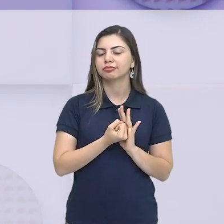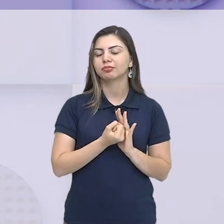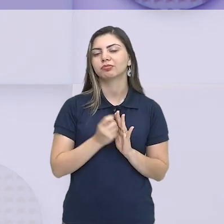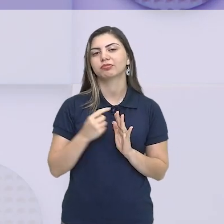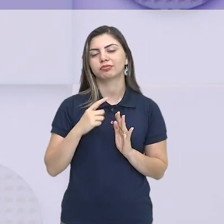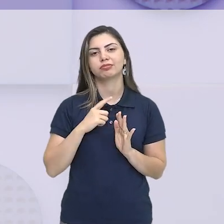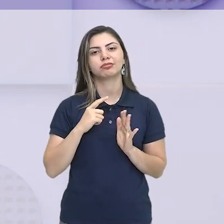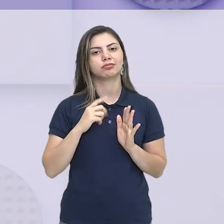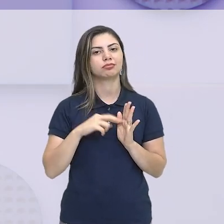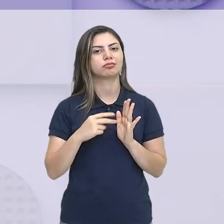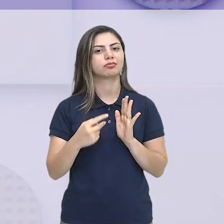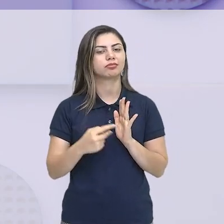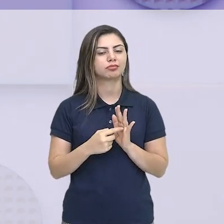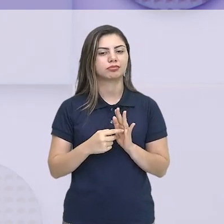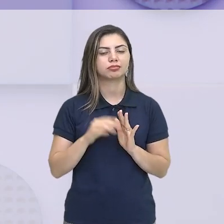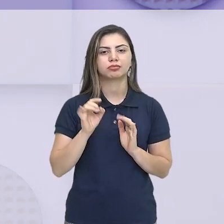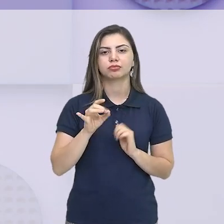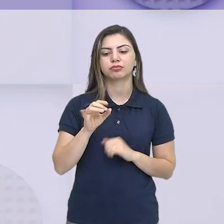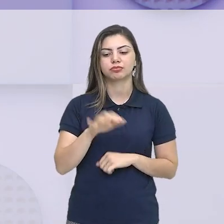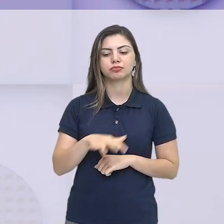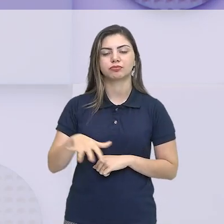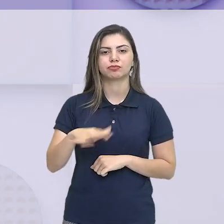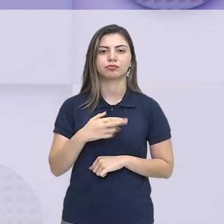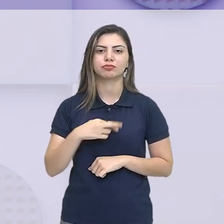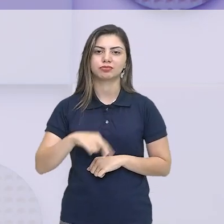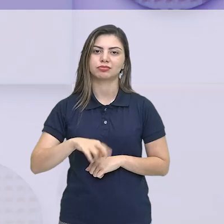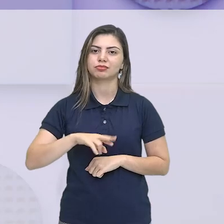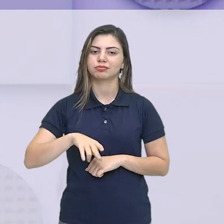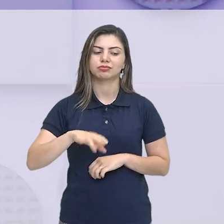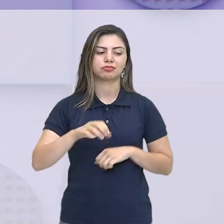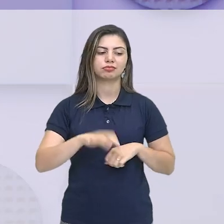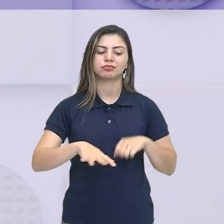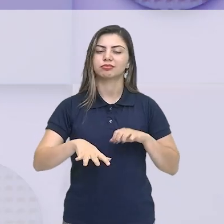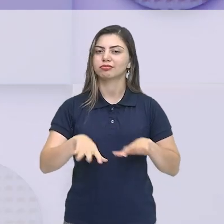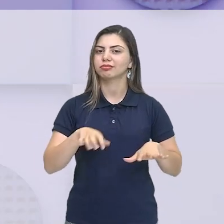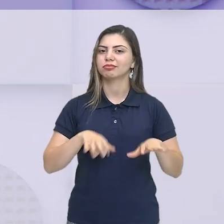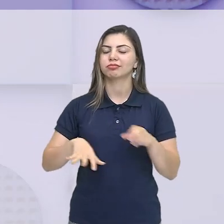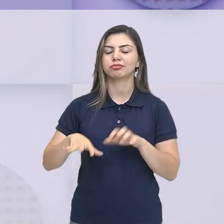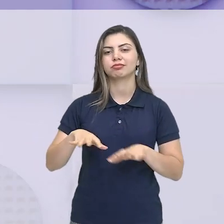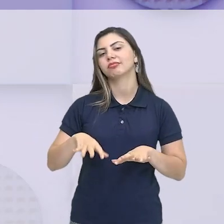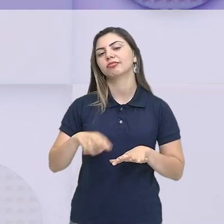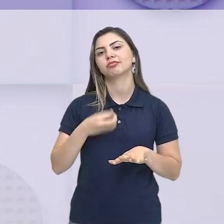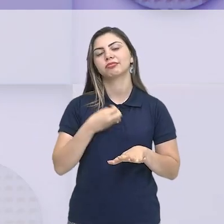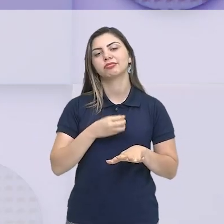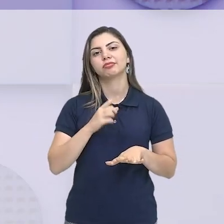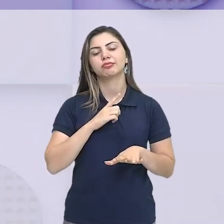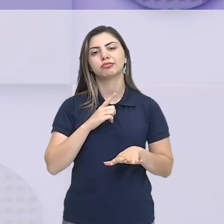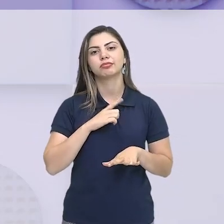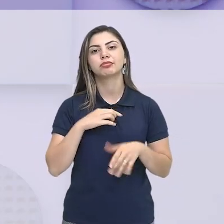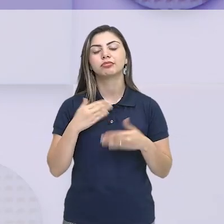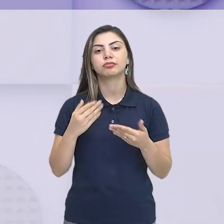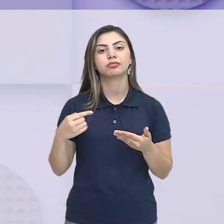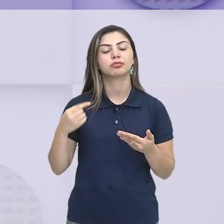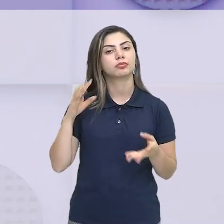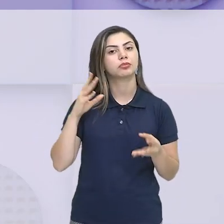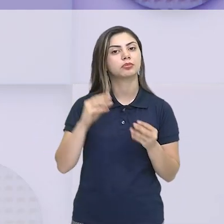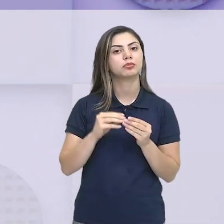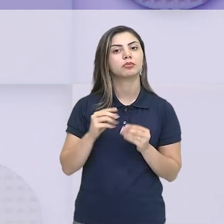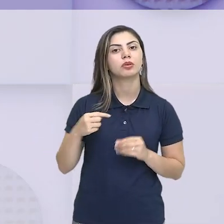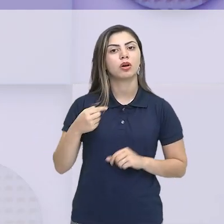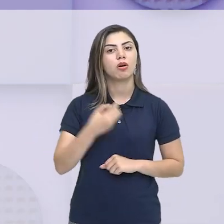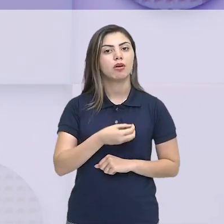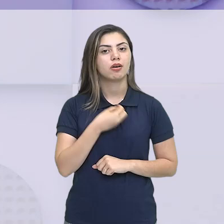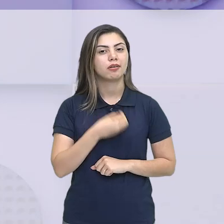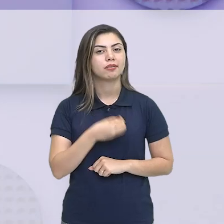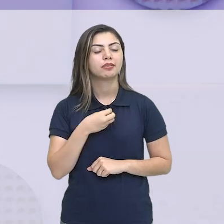em que nós vivemos, não só no âmbito religioso. Então é muito importante isso, entendermos que somos seres